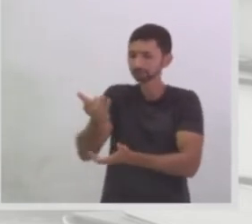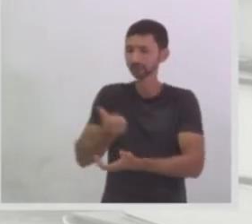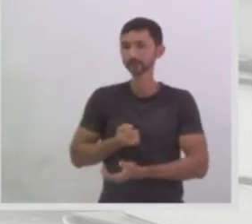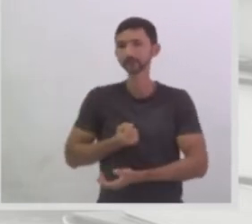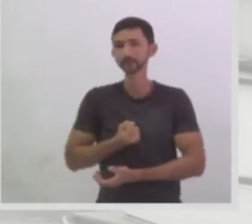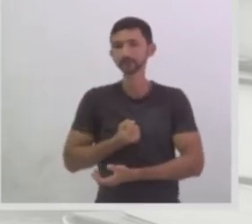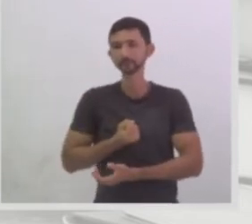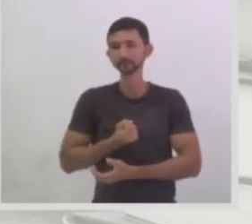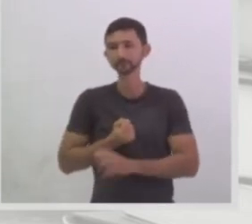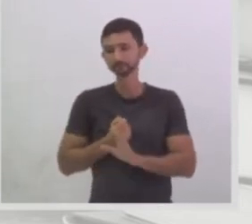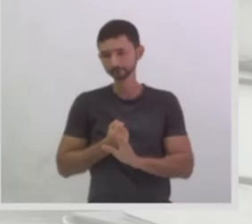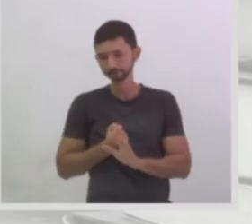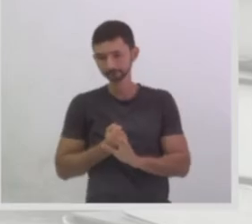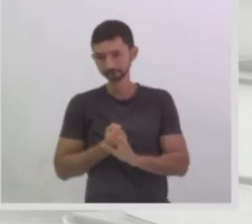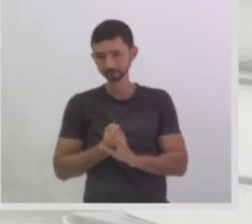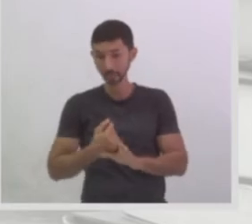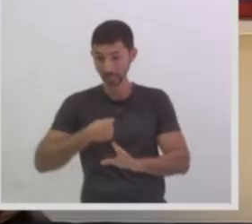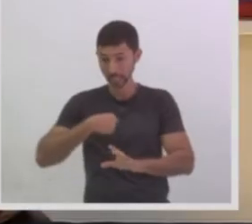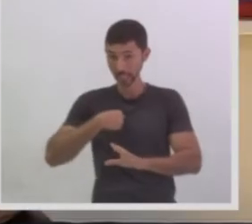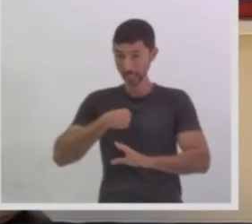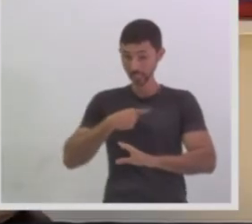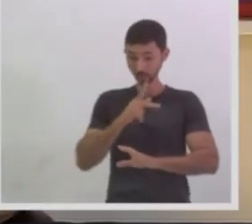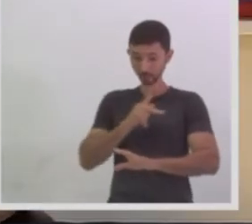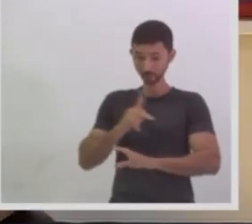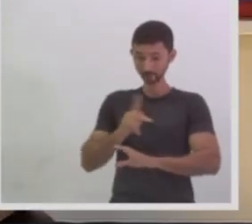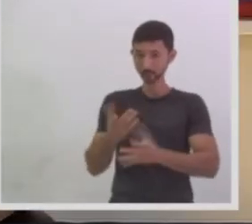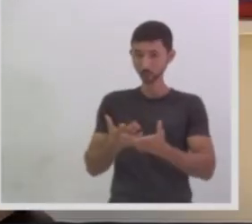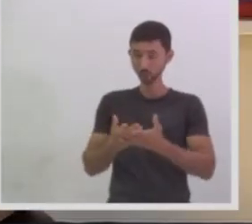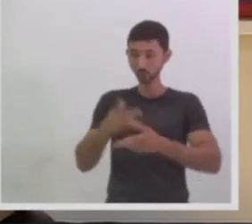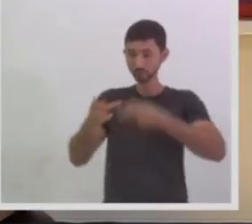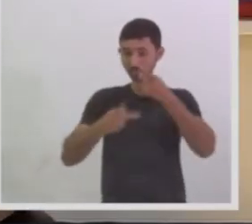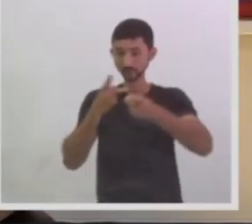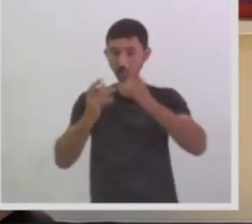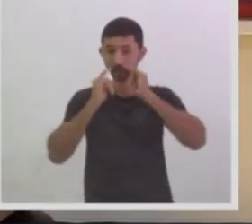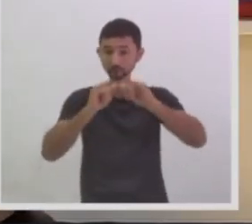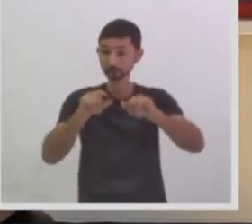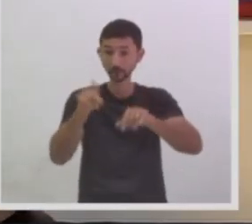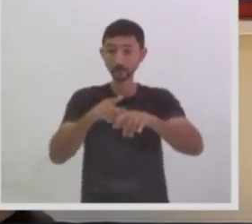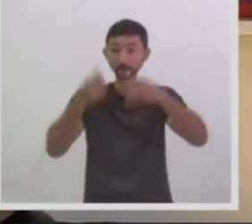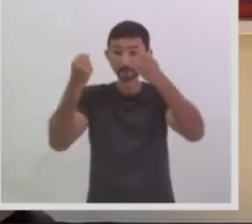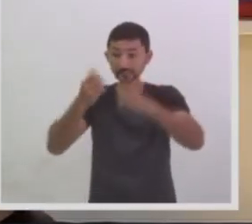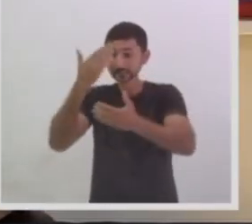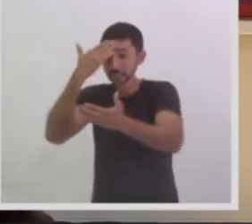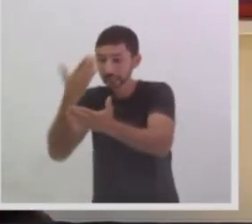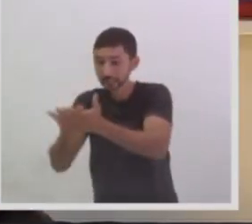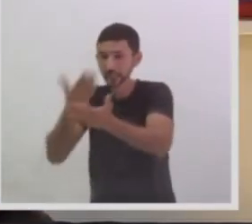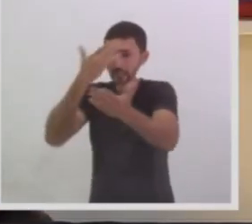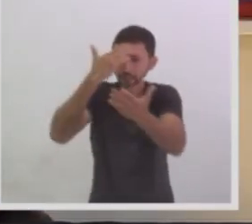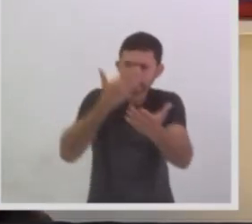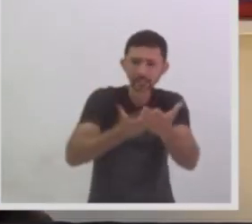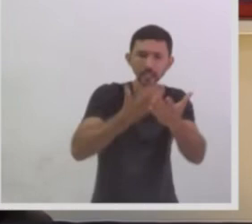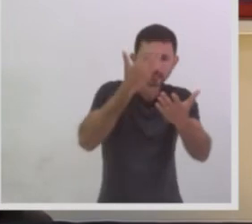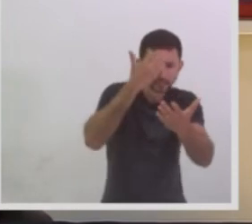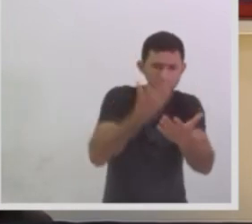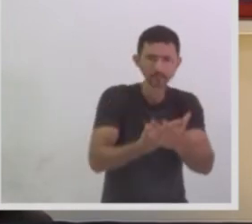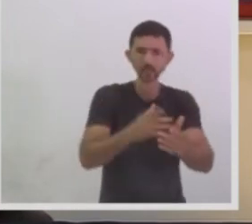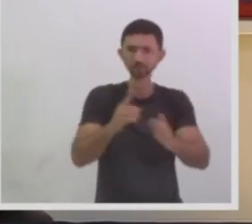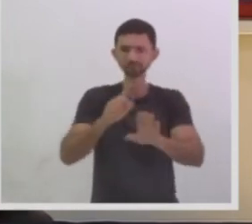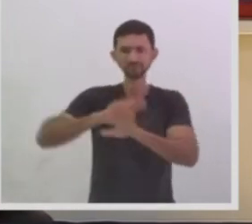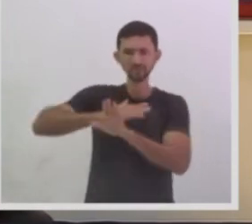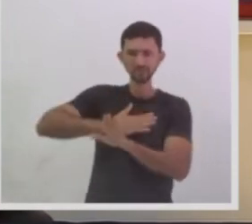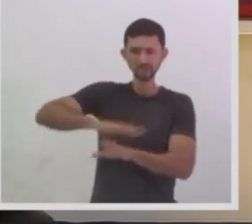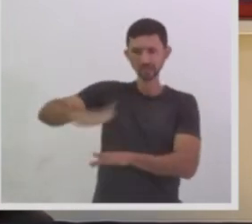Não sou eu, porque não é o papel do professor dizer para vocês devem acreditar nisso e devem rejeitar